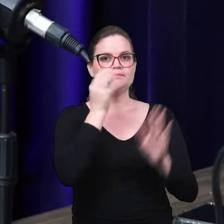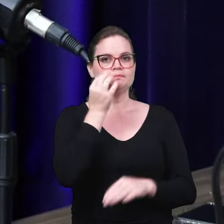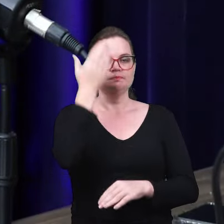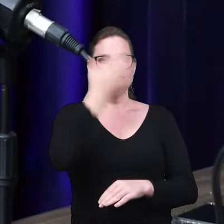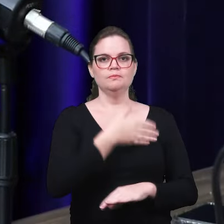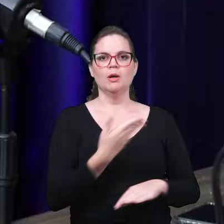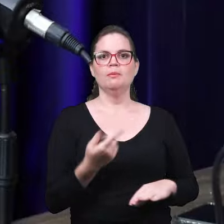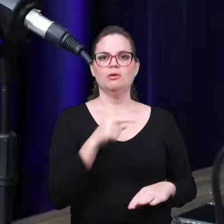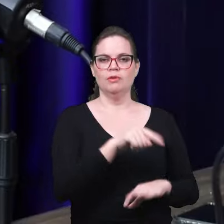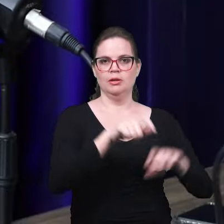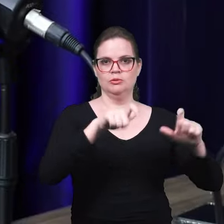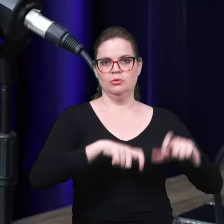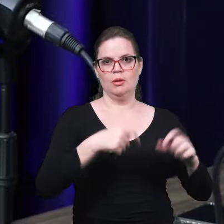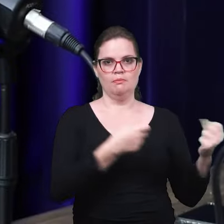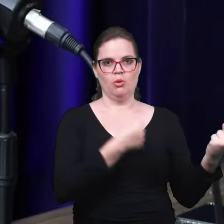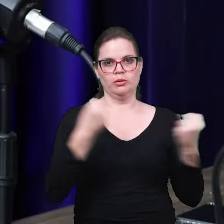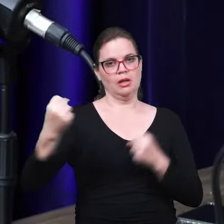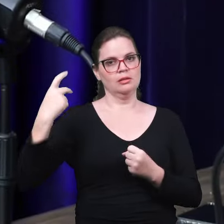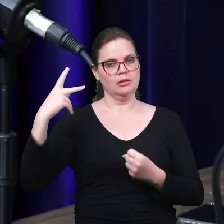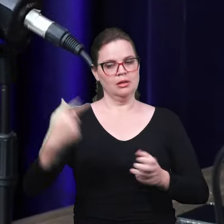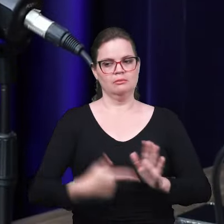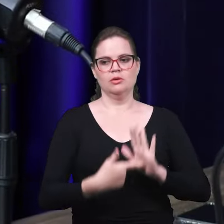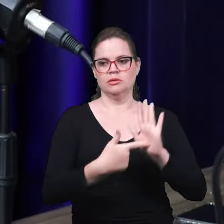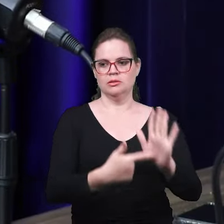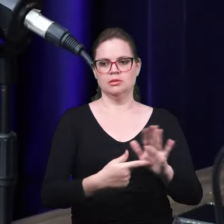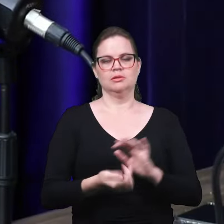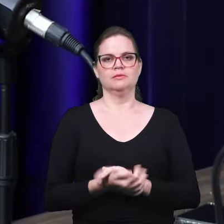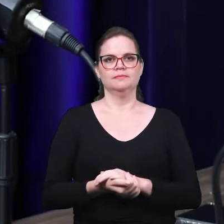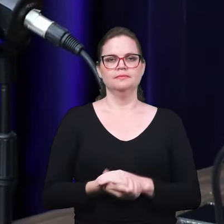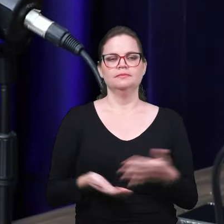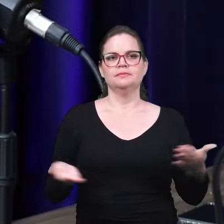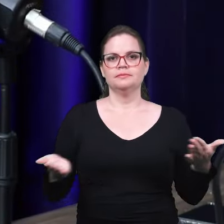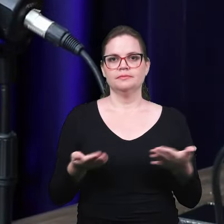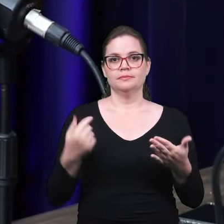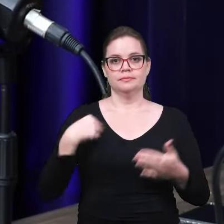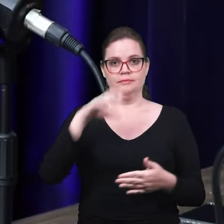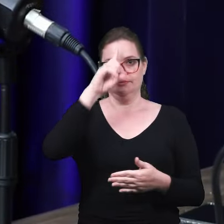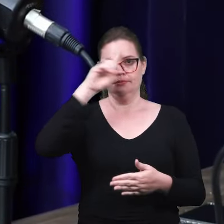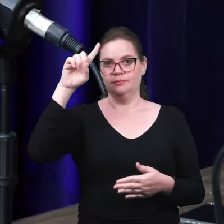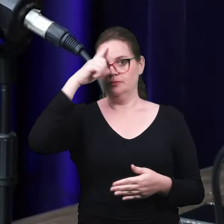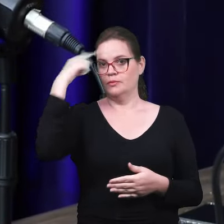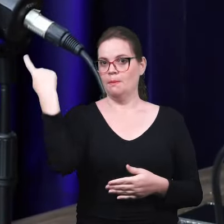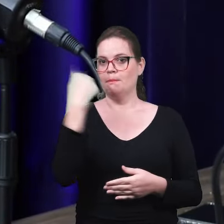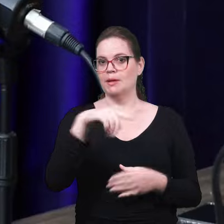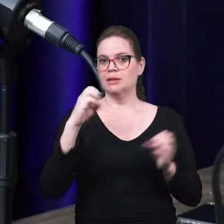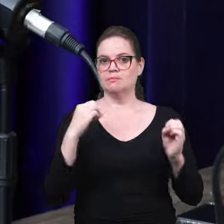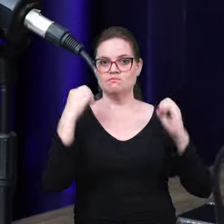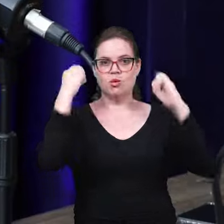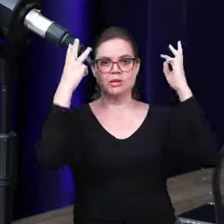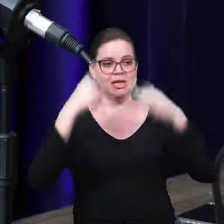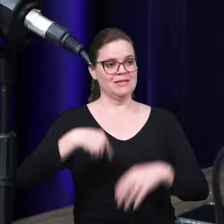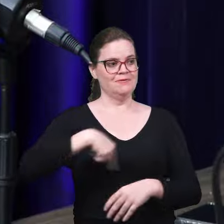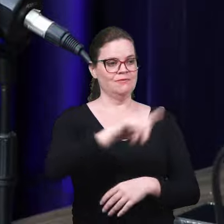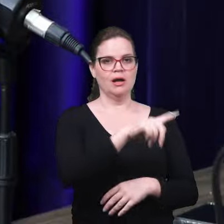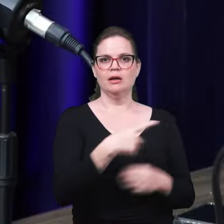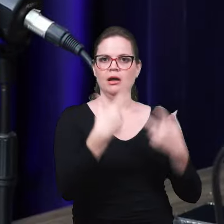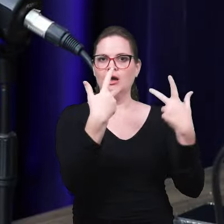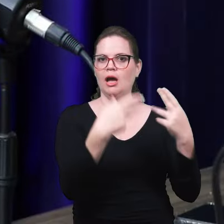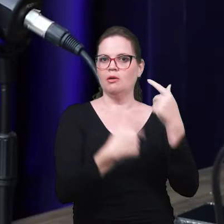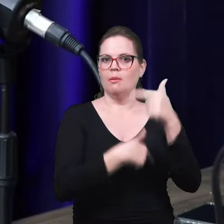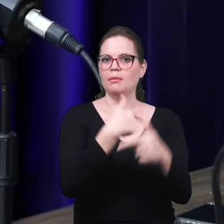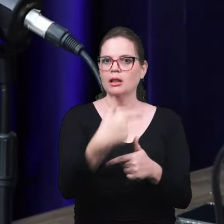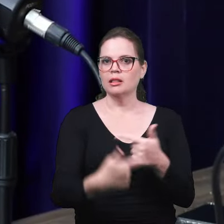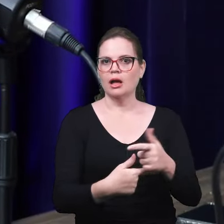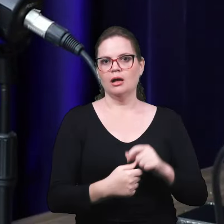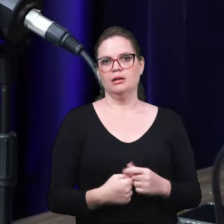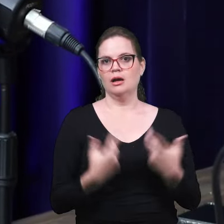do Egito, mostrando o seu poder. Então agora Deus envia Moisés ali para uma batalha. Seria uma